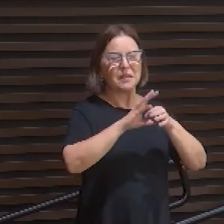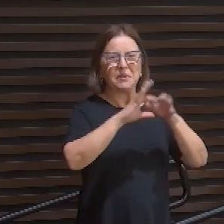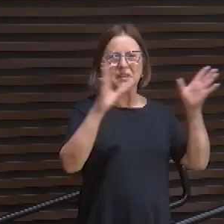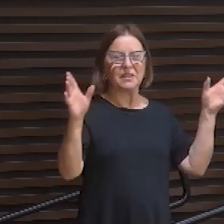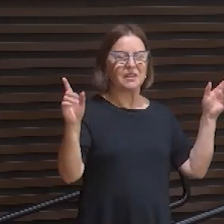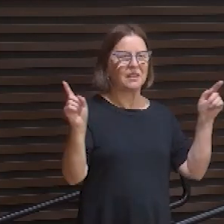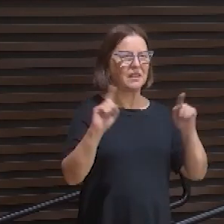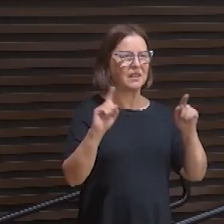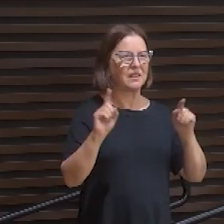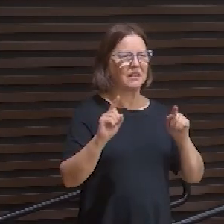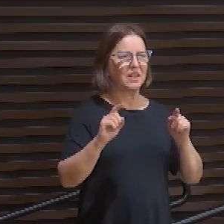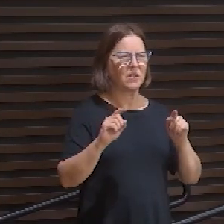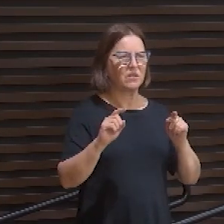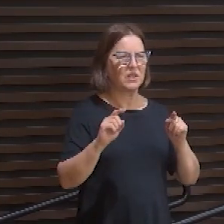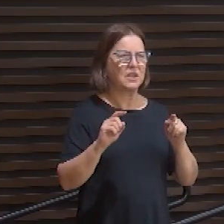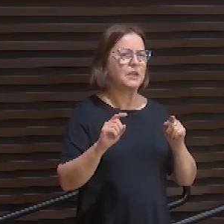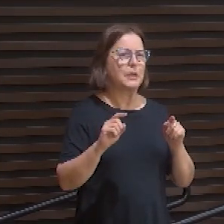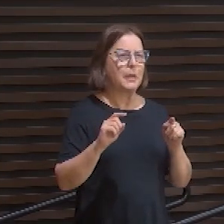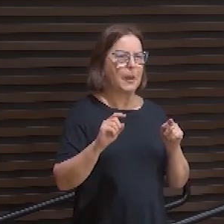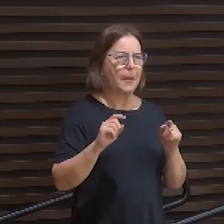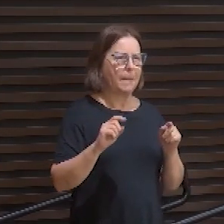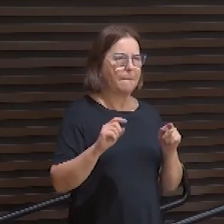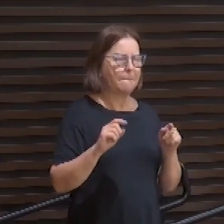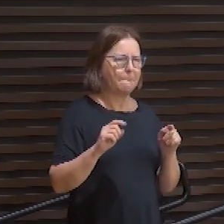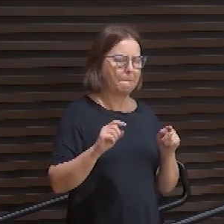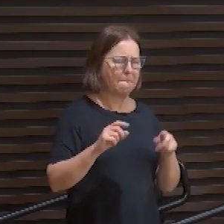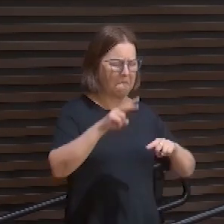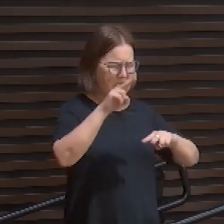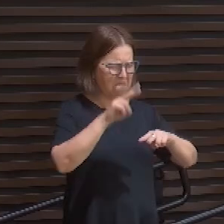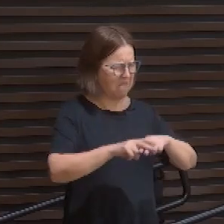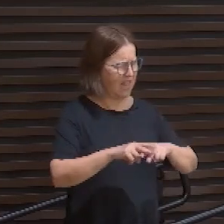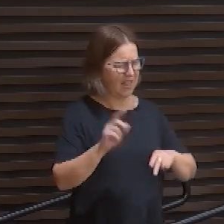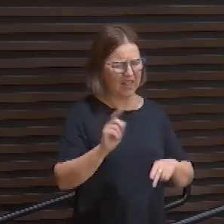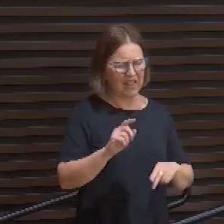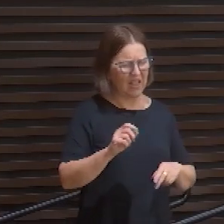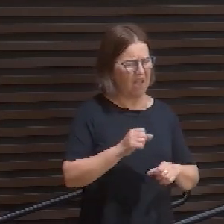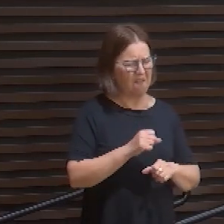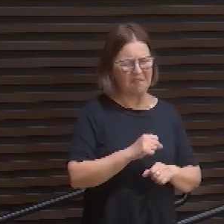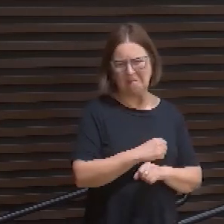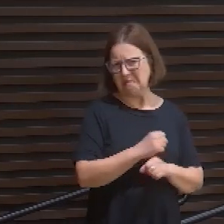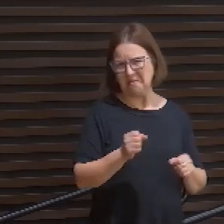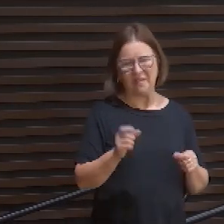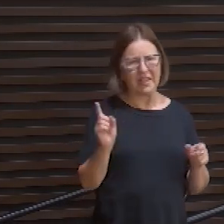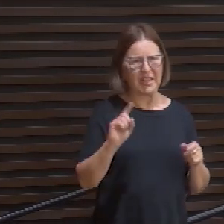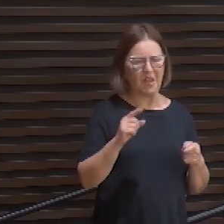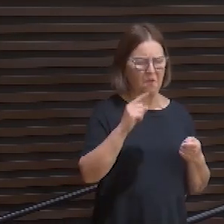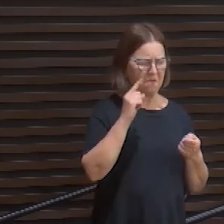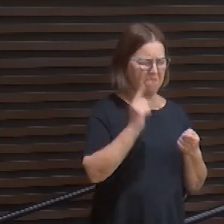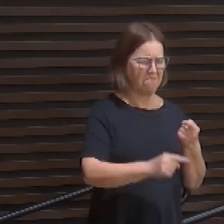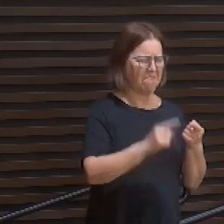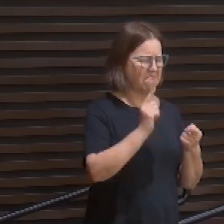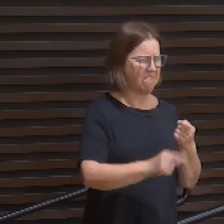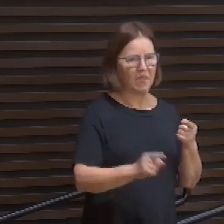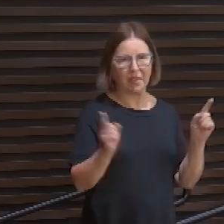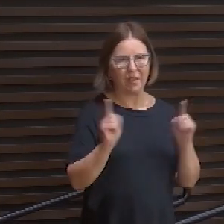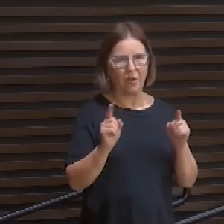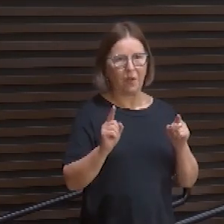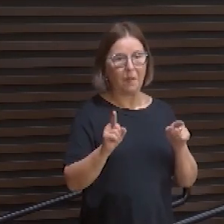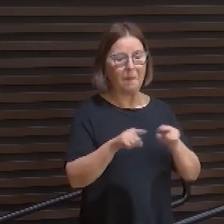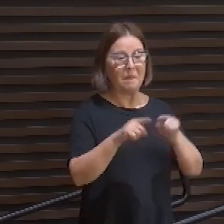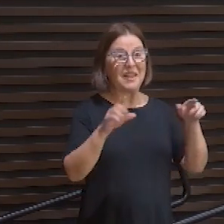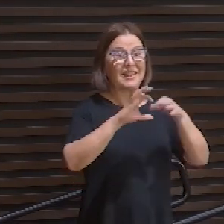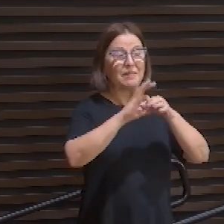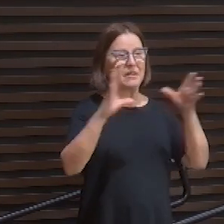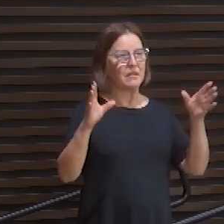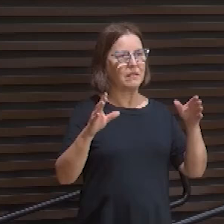de cabresto, não de impossibilidades, não de proibição, mas de libertação. Por